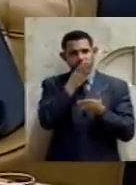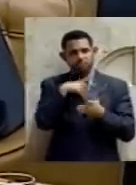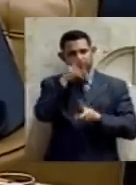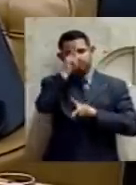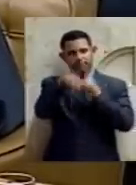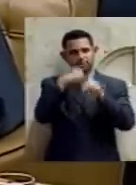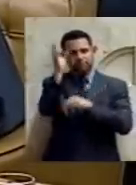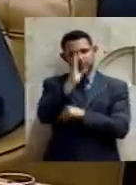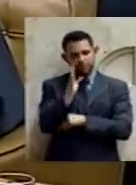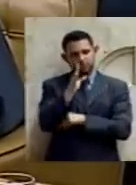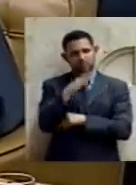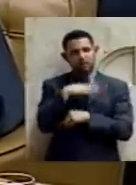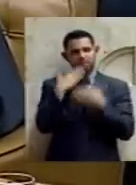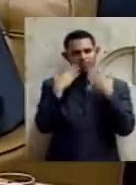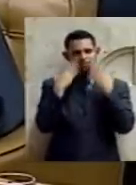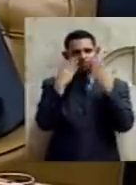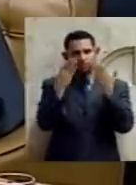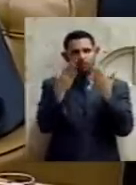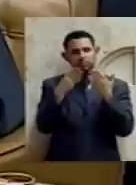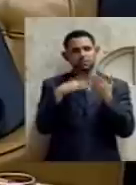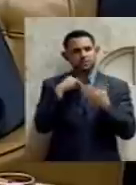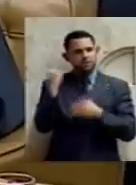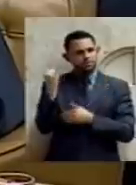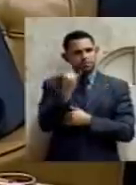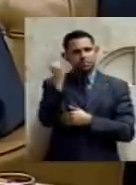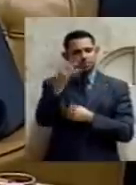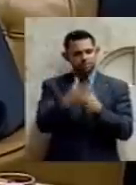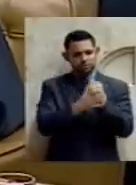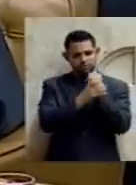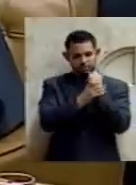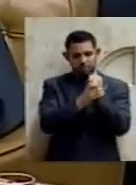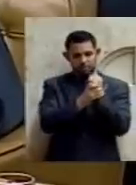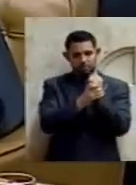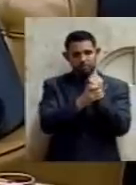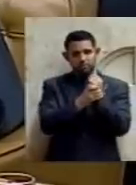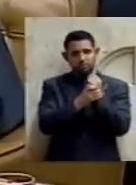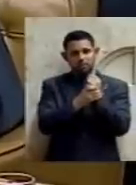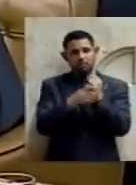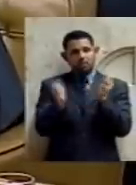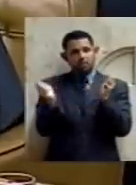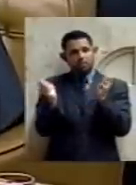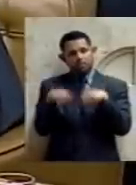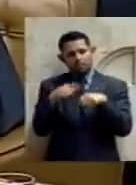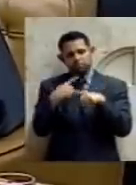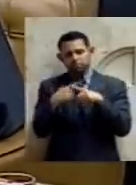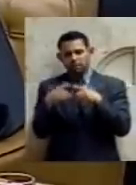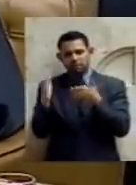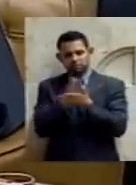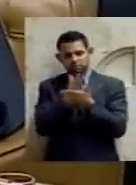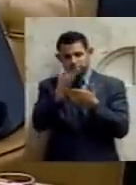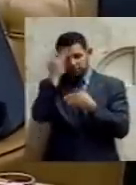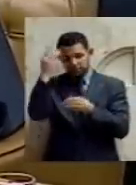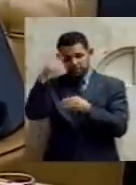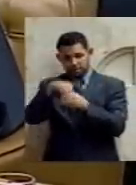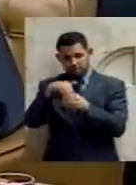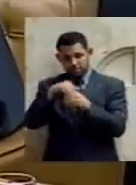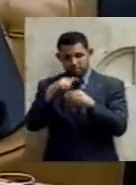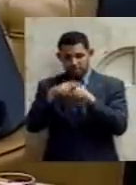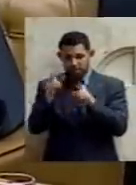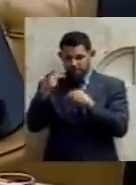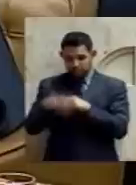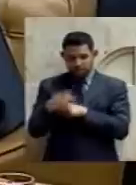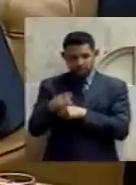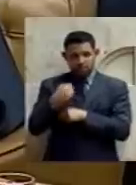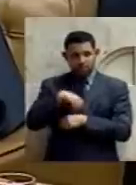popular, característica que seria reservada apenas aos poderes compostos por mandatários eleitos. Em referência a